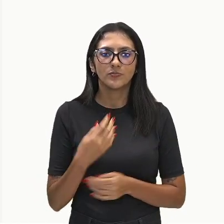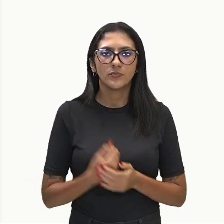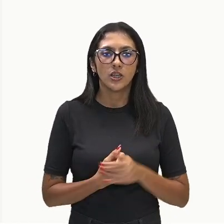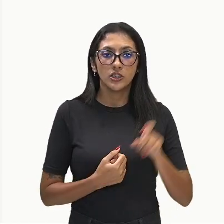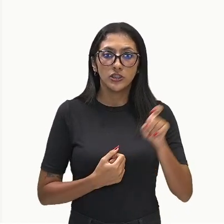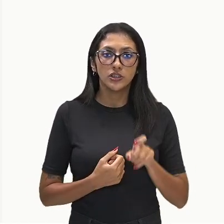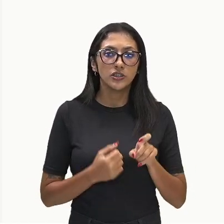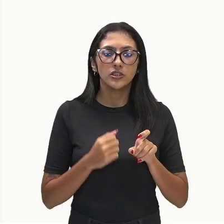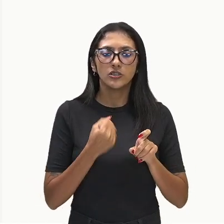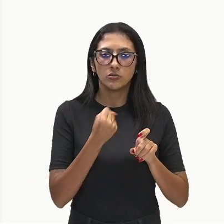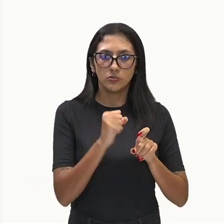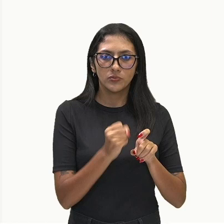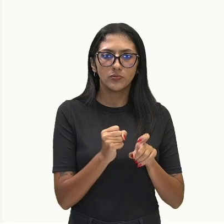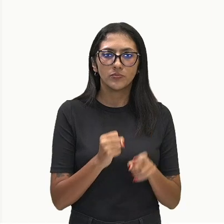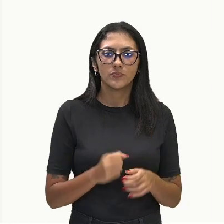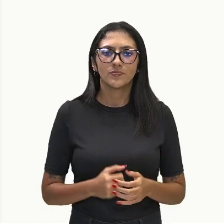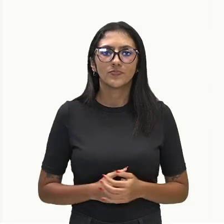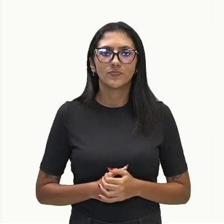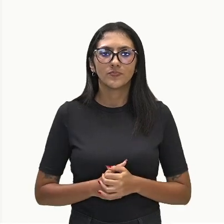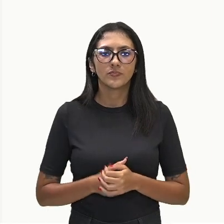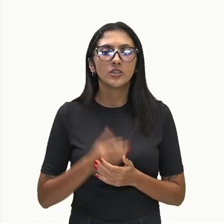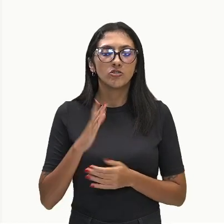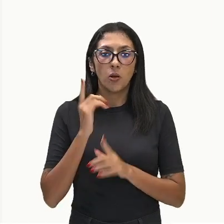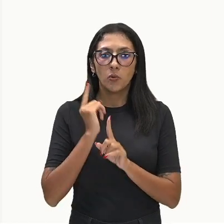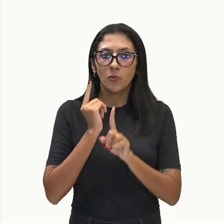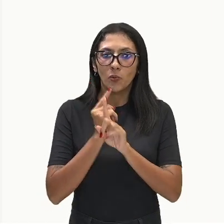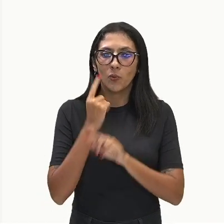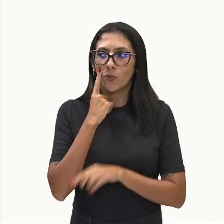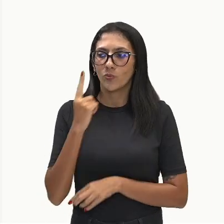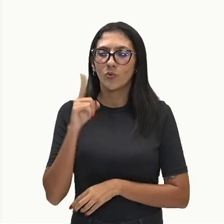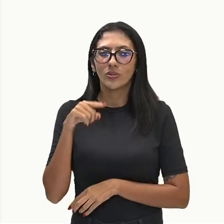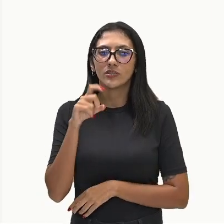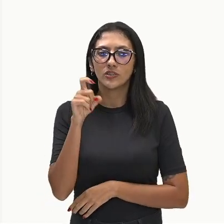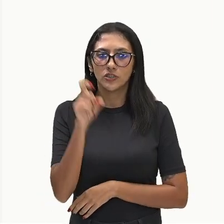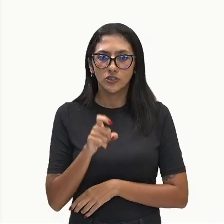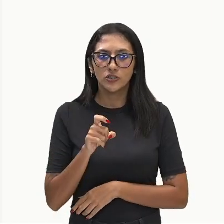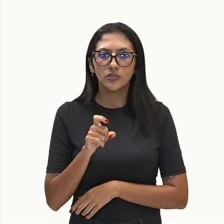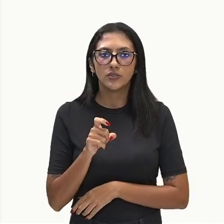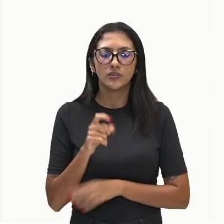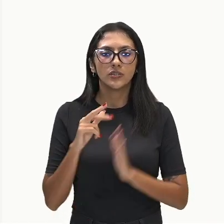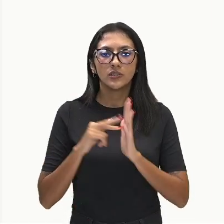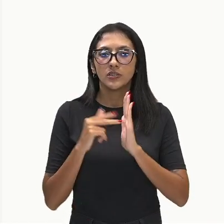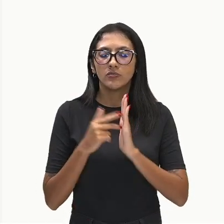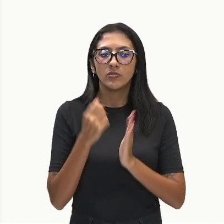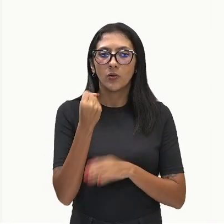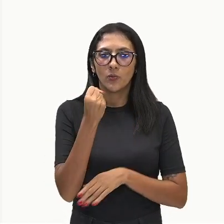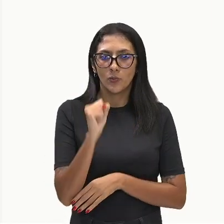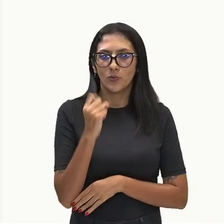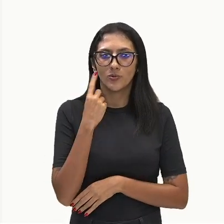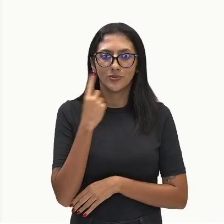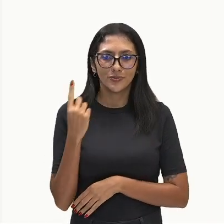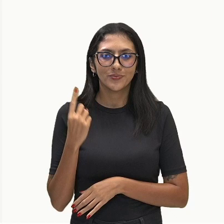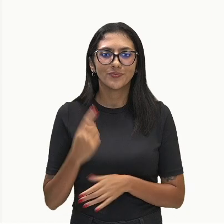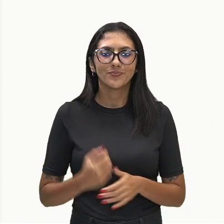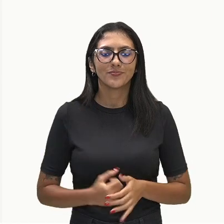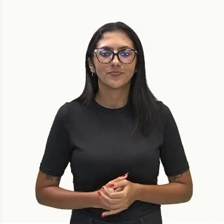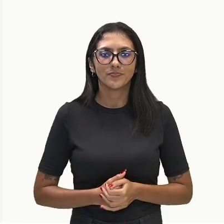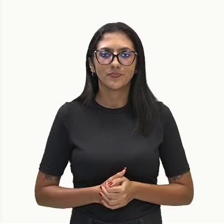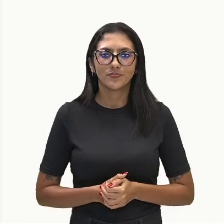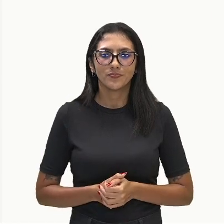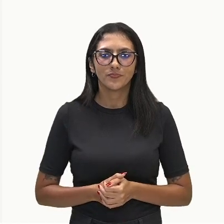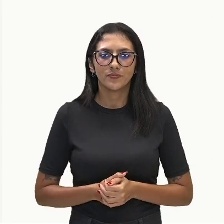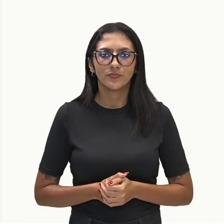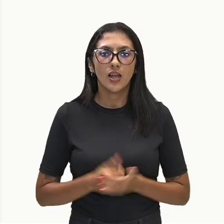exatamente igual a 8. Então, já encontramos o valor de x. O valor de x é 8. E agora, a